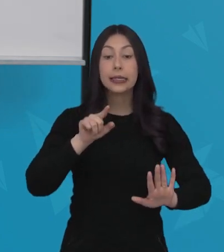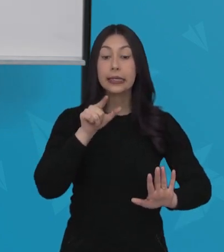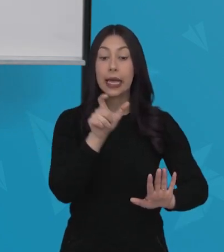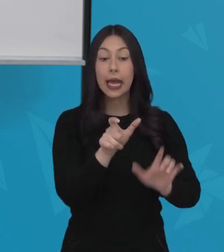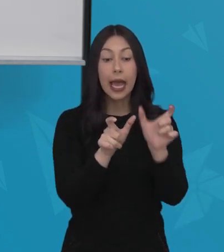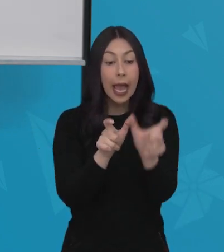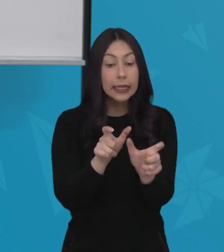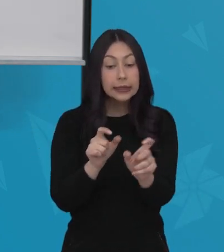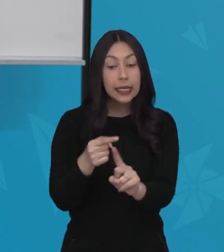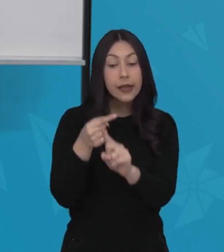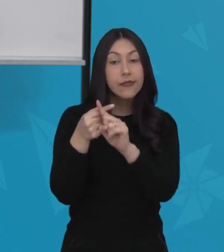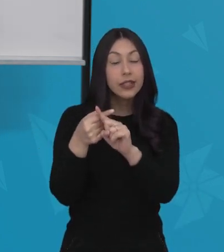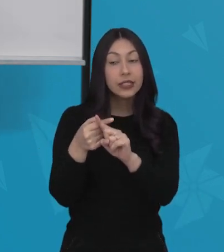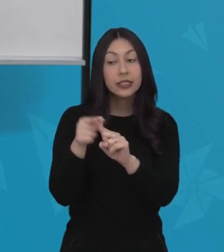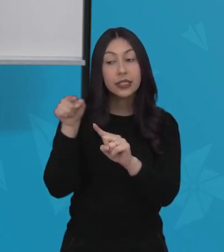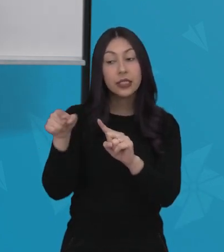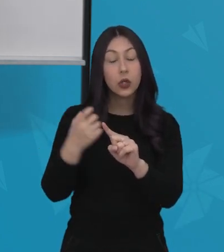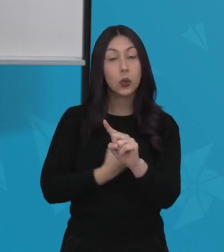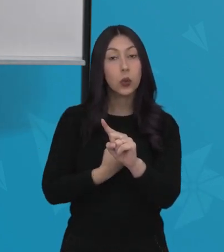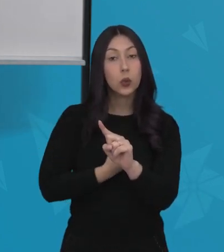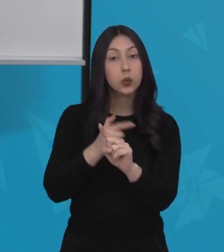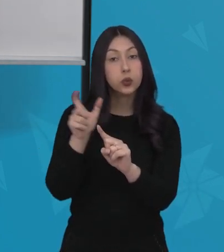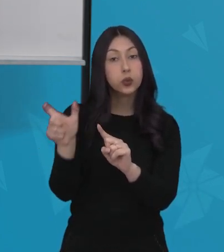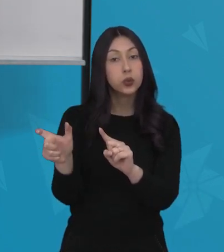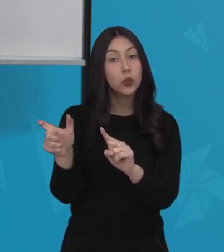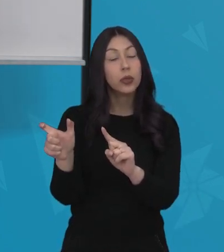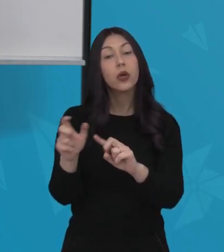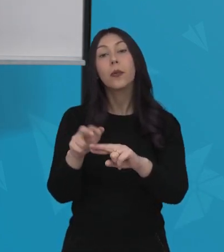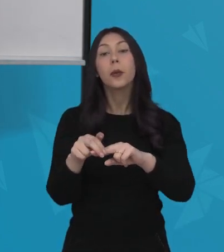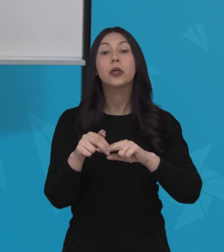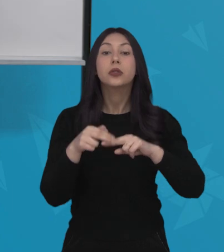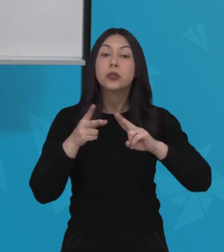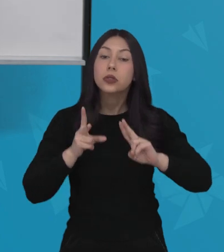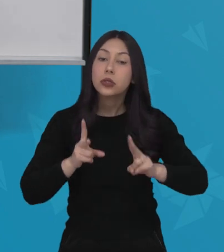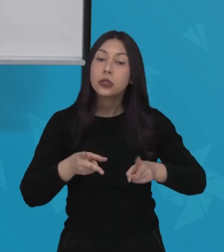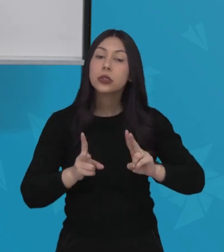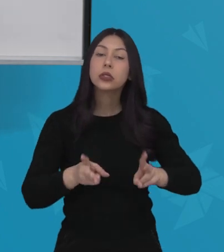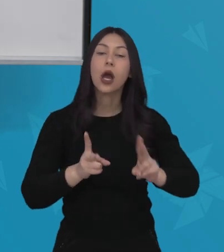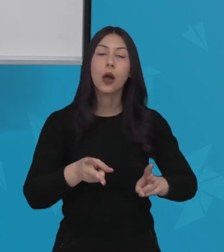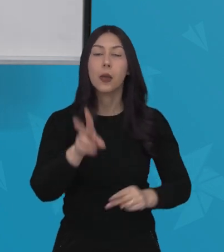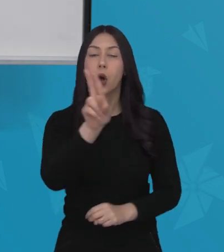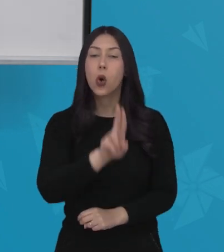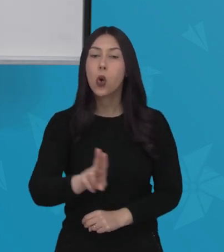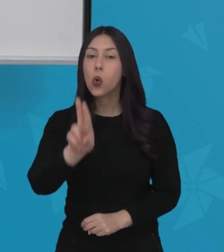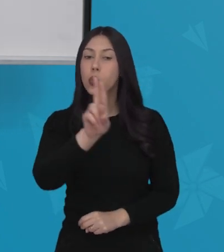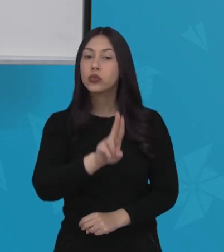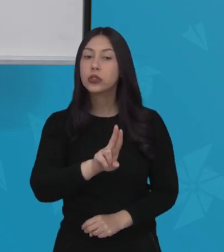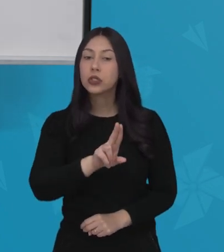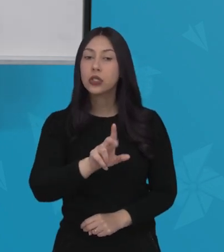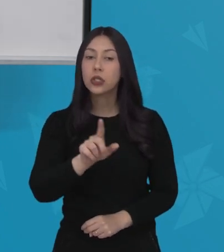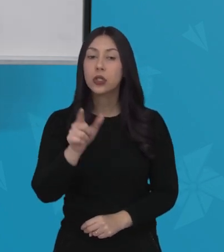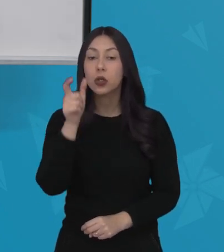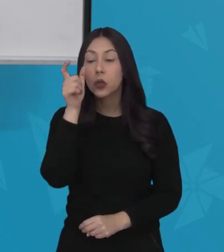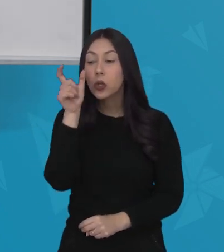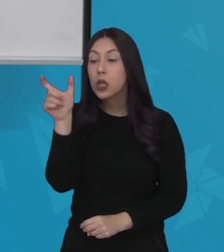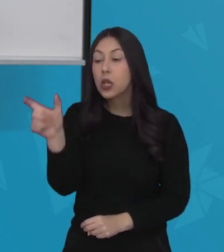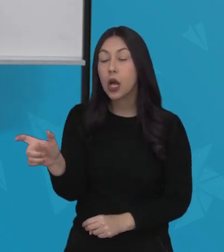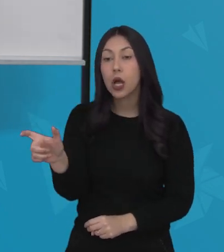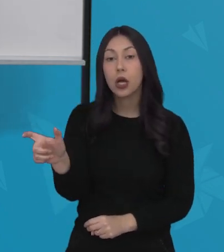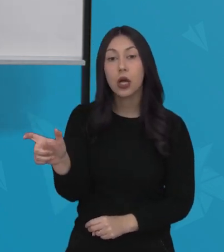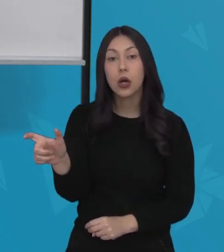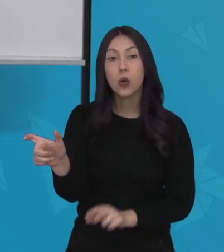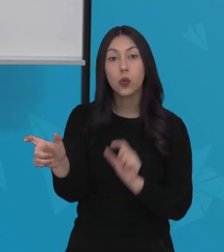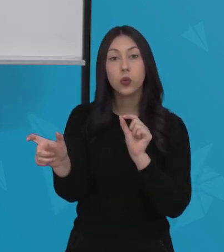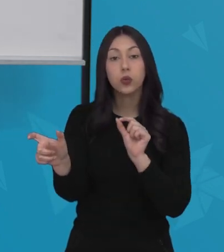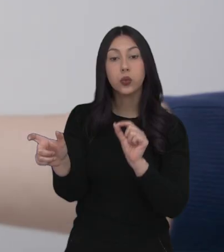outro númerozinho. Esse é o nosso x. E a ideia que a gente costuma trabalhar para colocar, fazer com que esse x esteja nesse